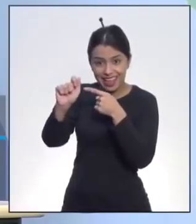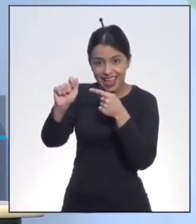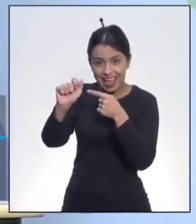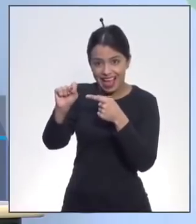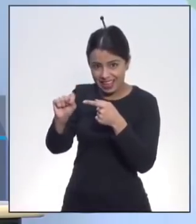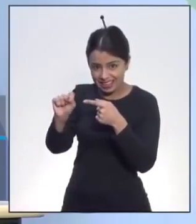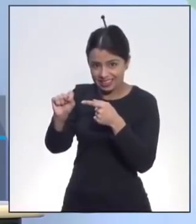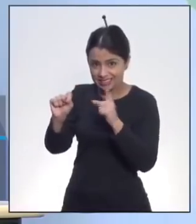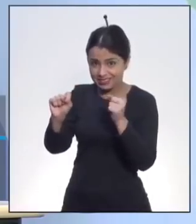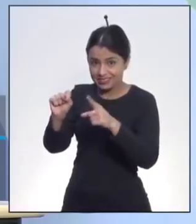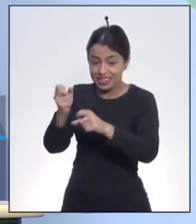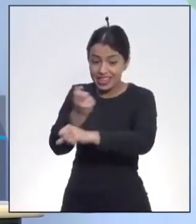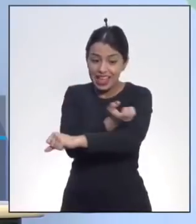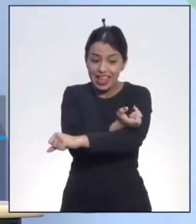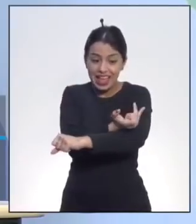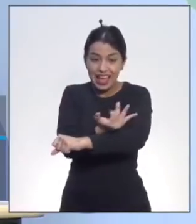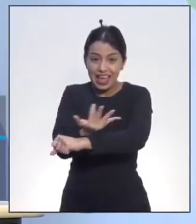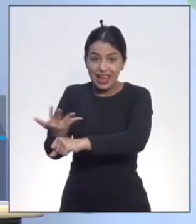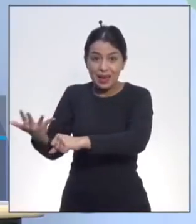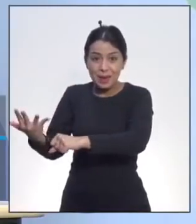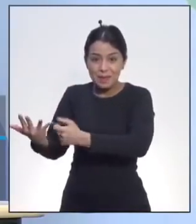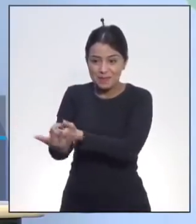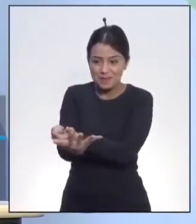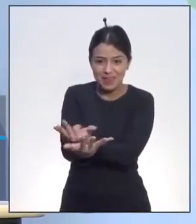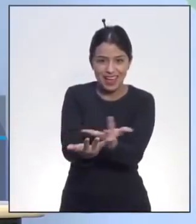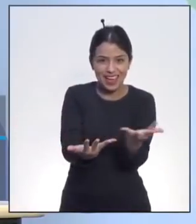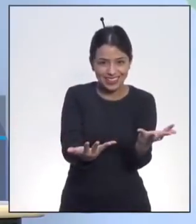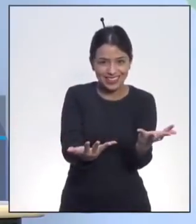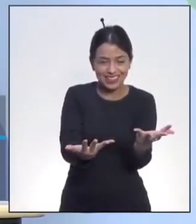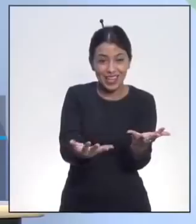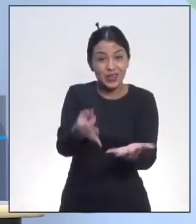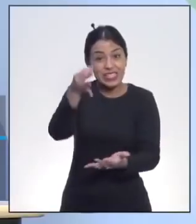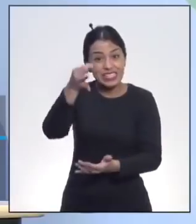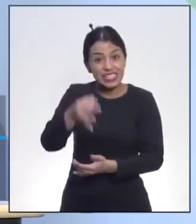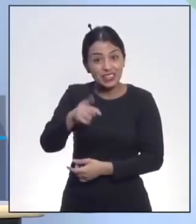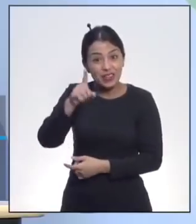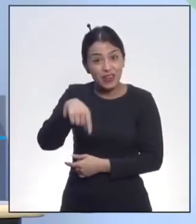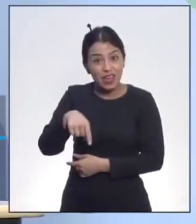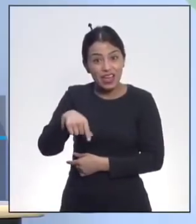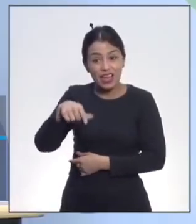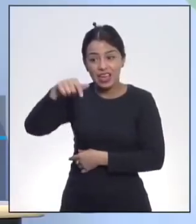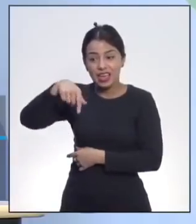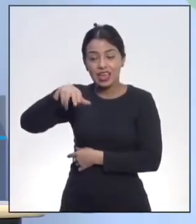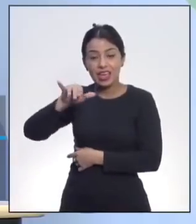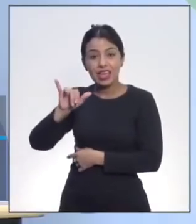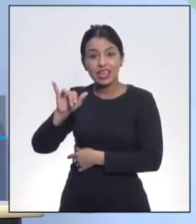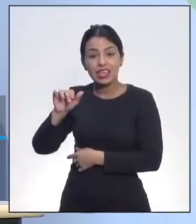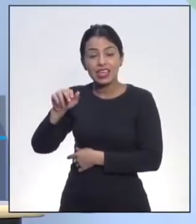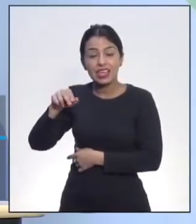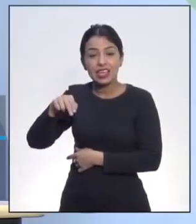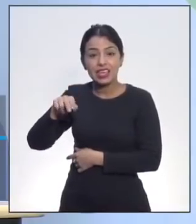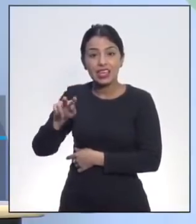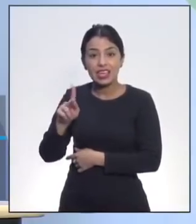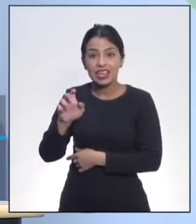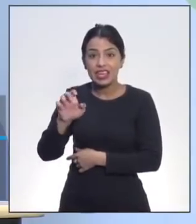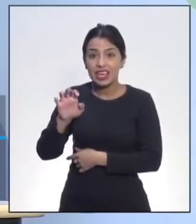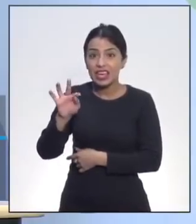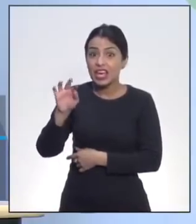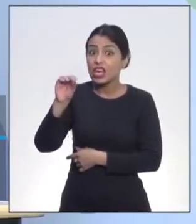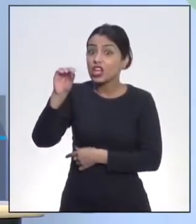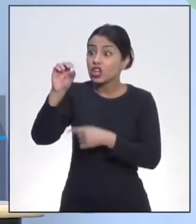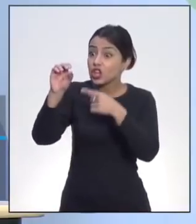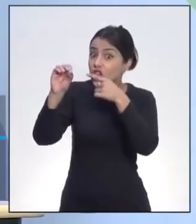gramas é mato. É mato. Correto? Correto. A leitura correta são 500 gramas. Então, eu cometi o